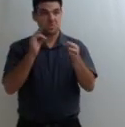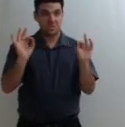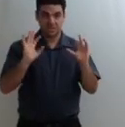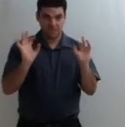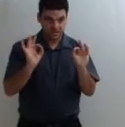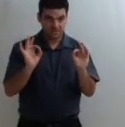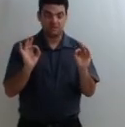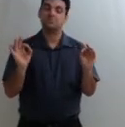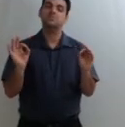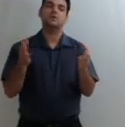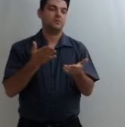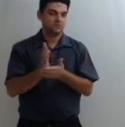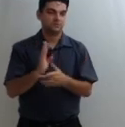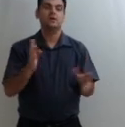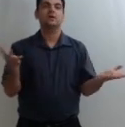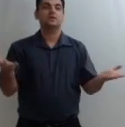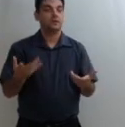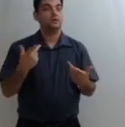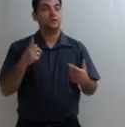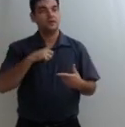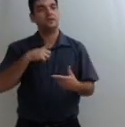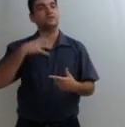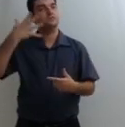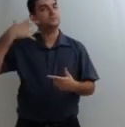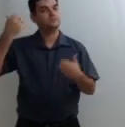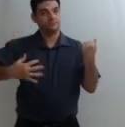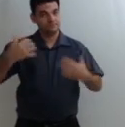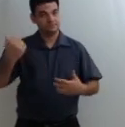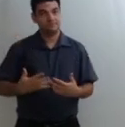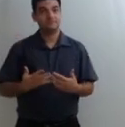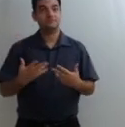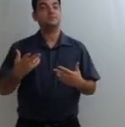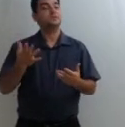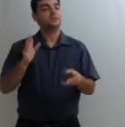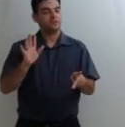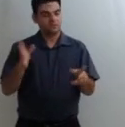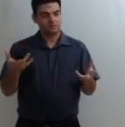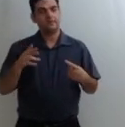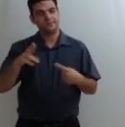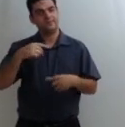Chama julgamento da minha relatoria o